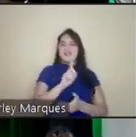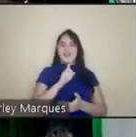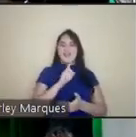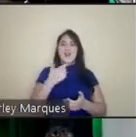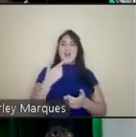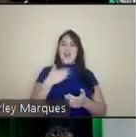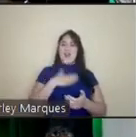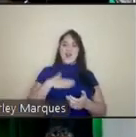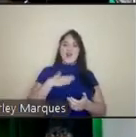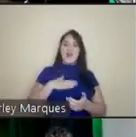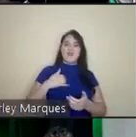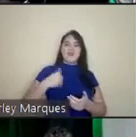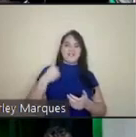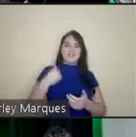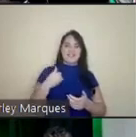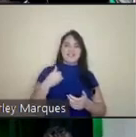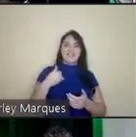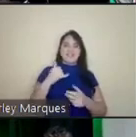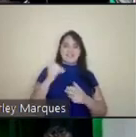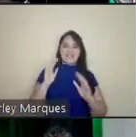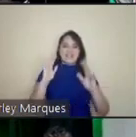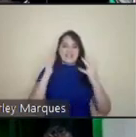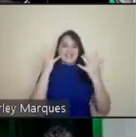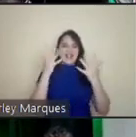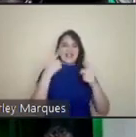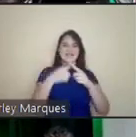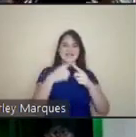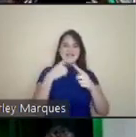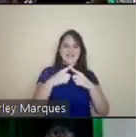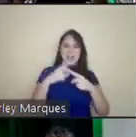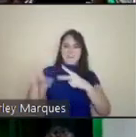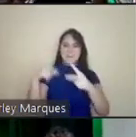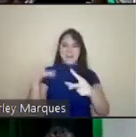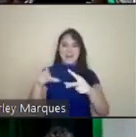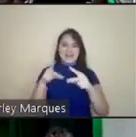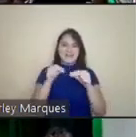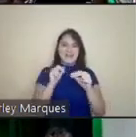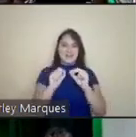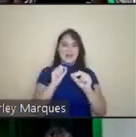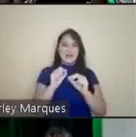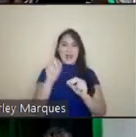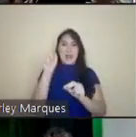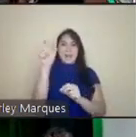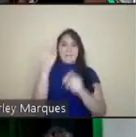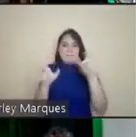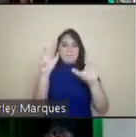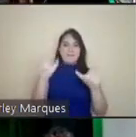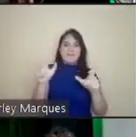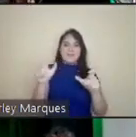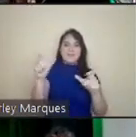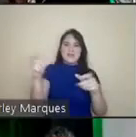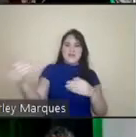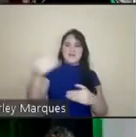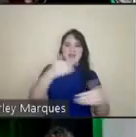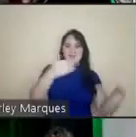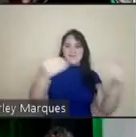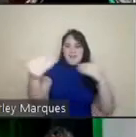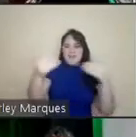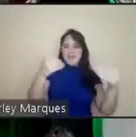aniversário. Ainda e ganho de presente. Ganho de presente a presença, ainda vendo o livro. Né, massa?